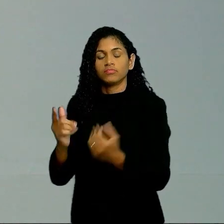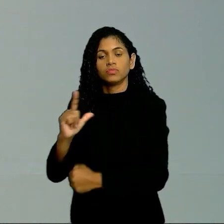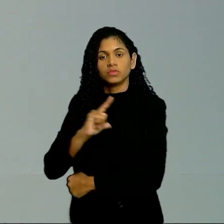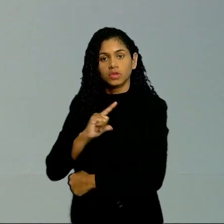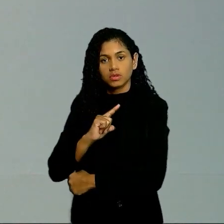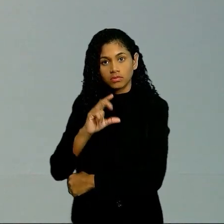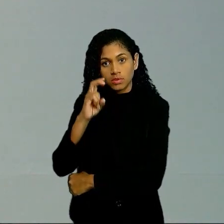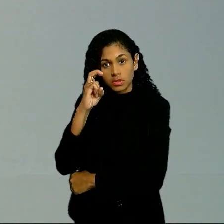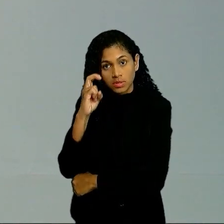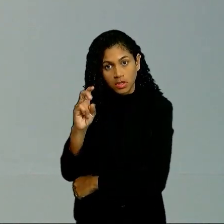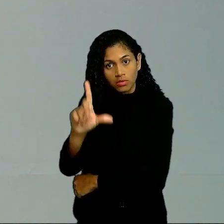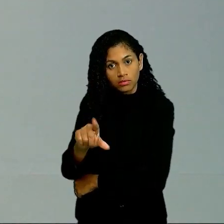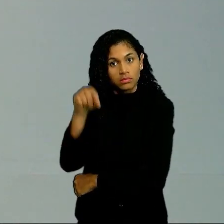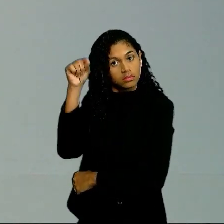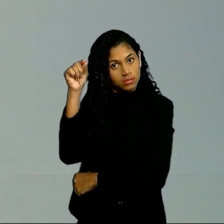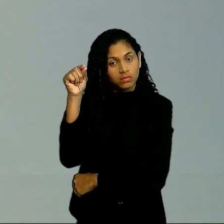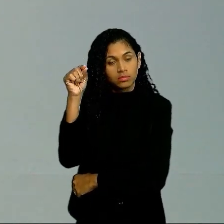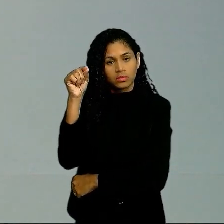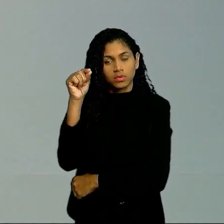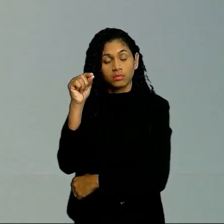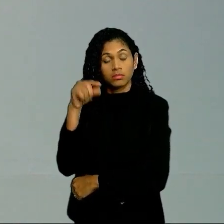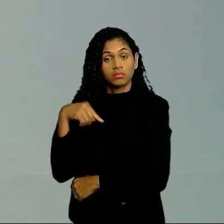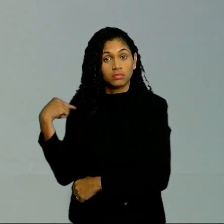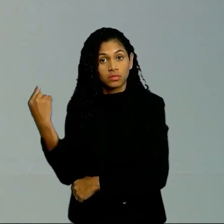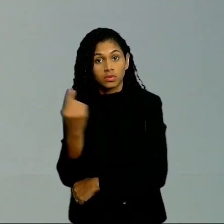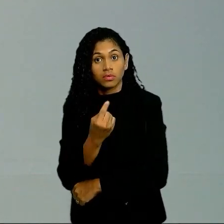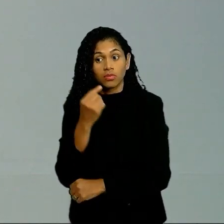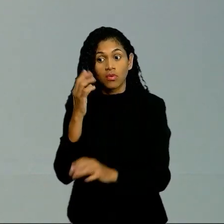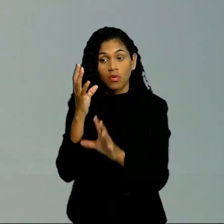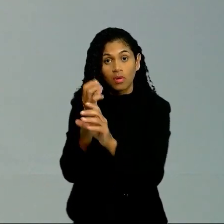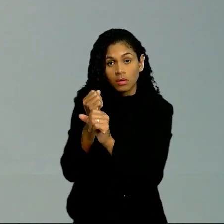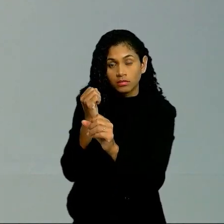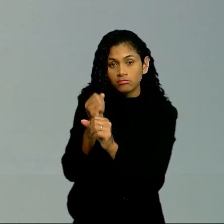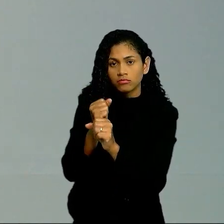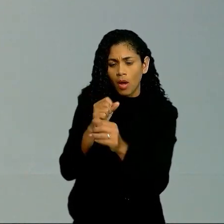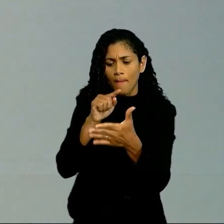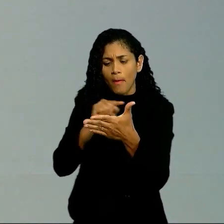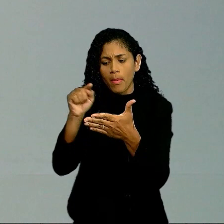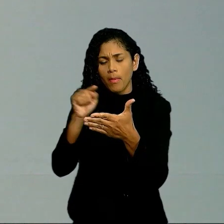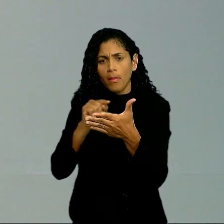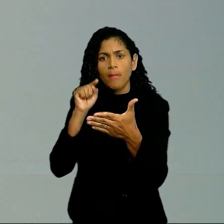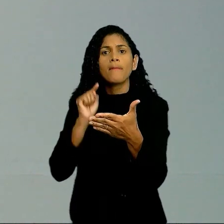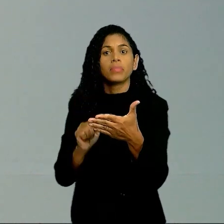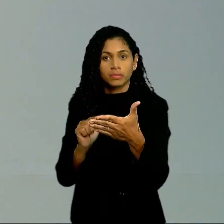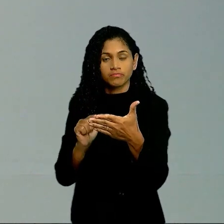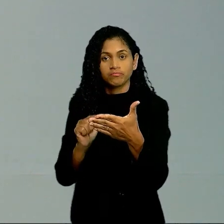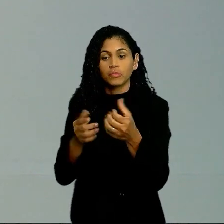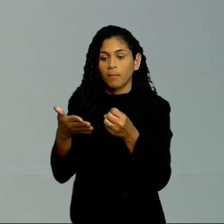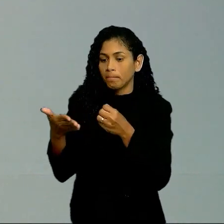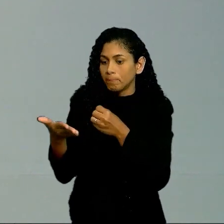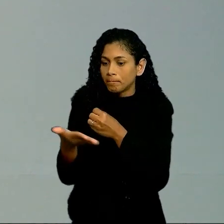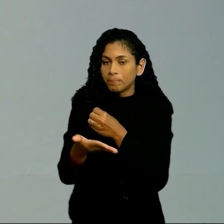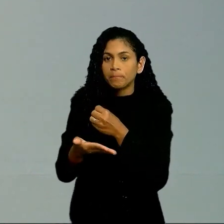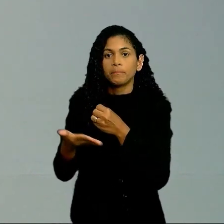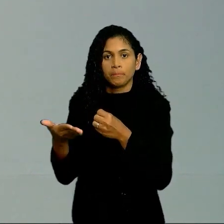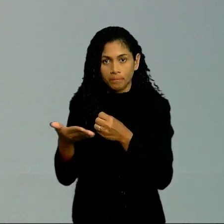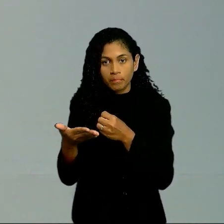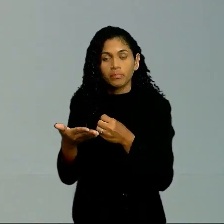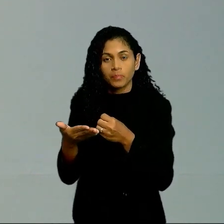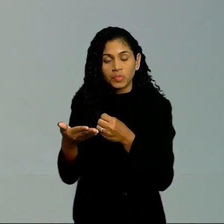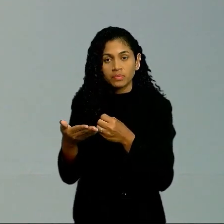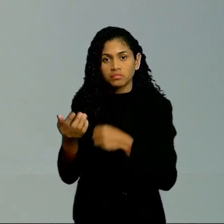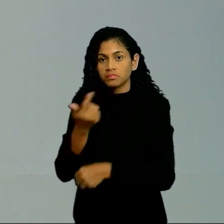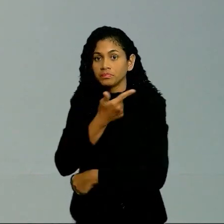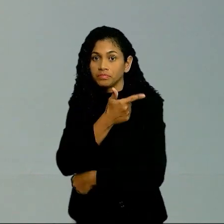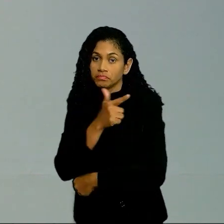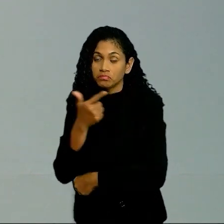Aí a gente vai fazer esse cálculo, pessoal, que é uma coisa básica. Se você prestar bem atenção, ele não